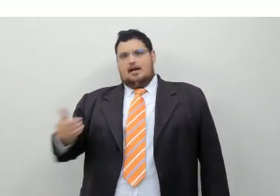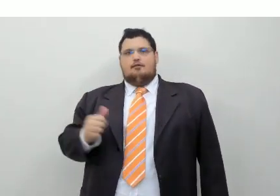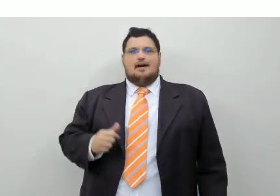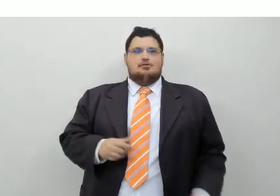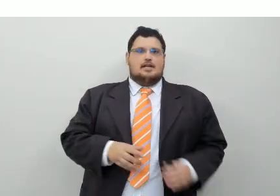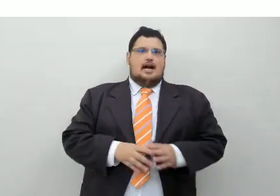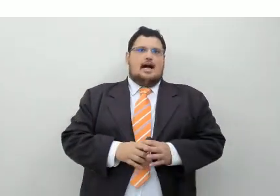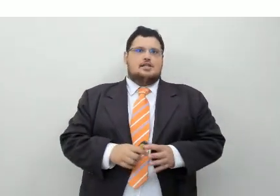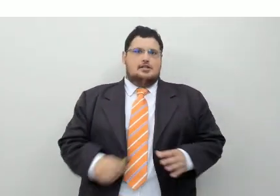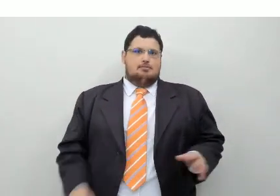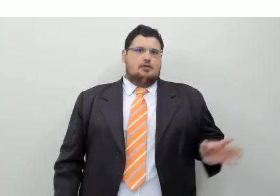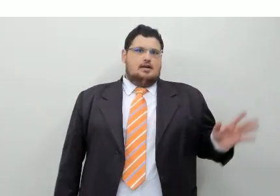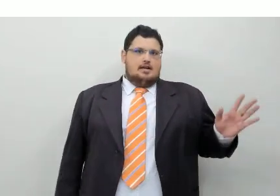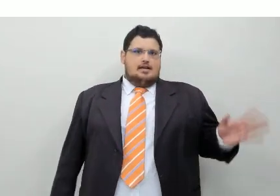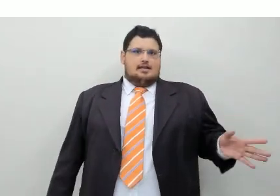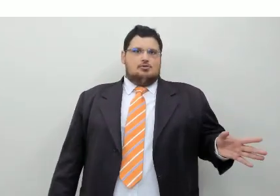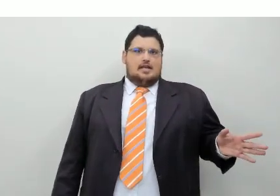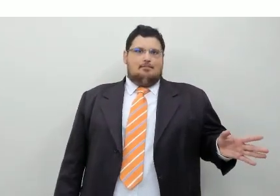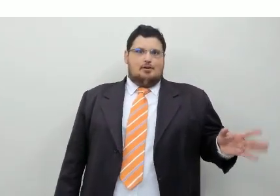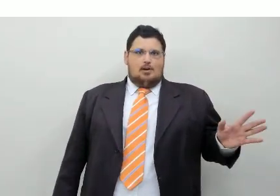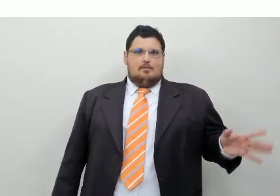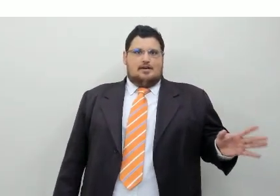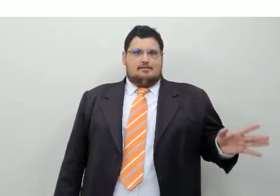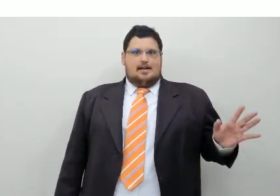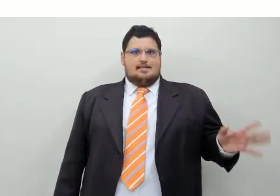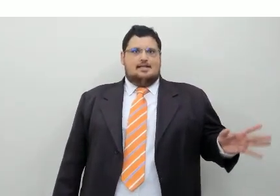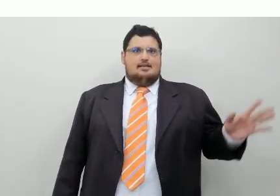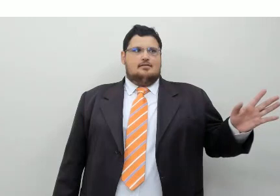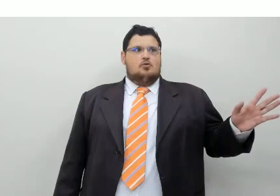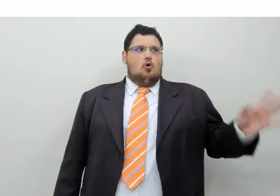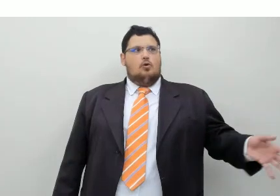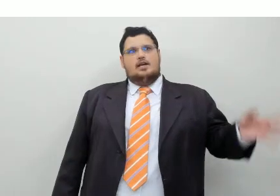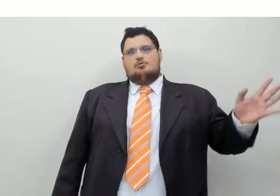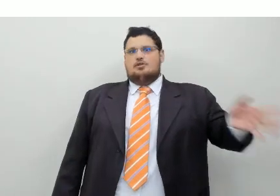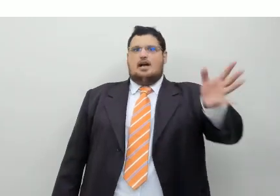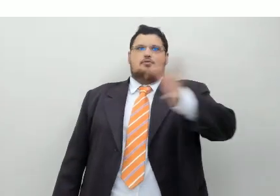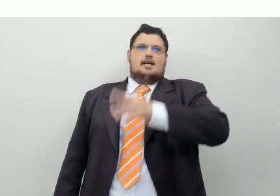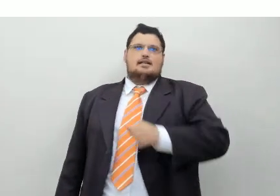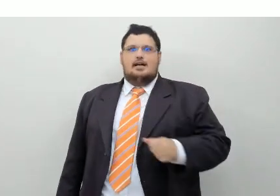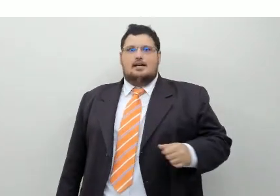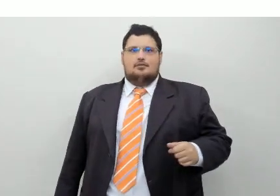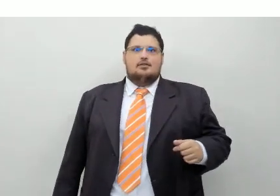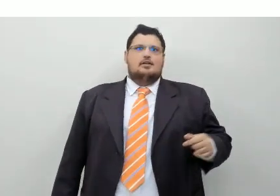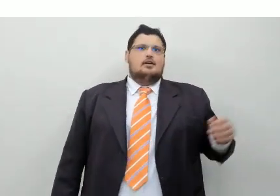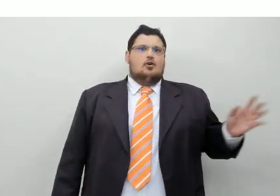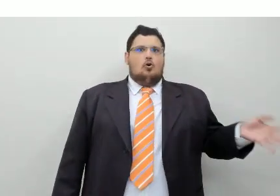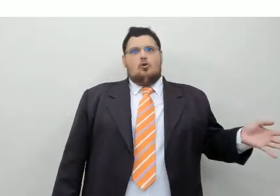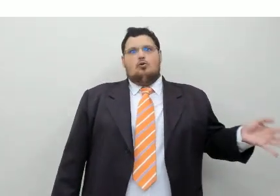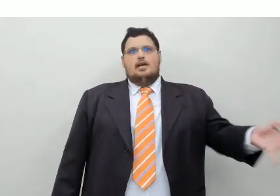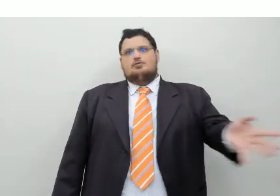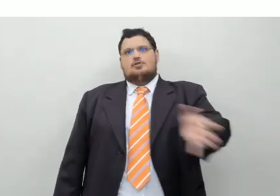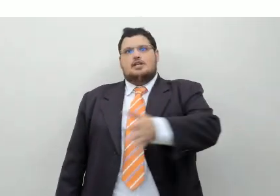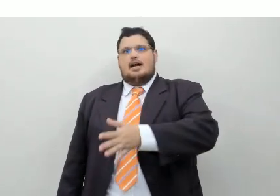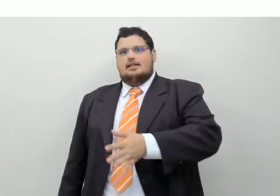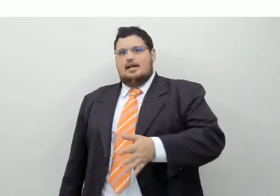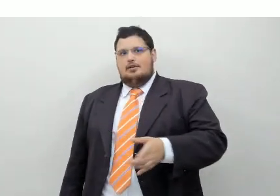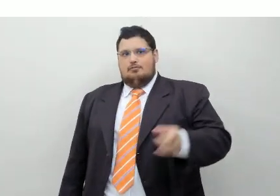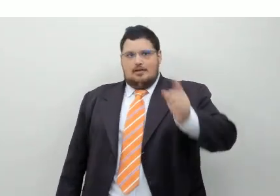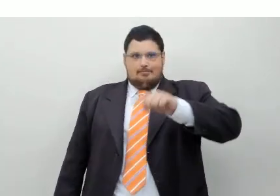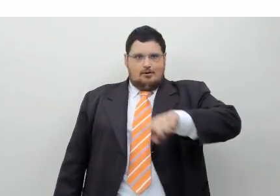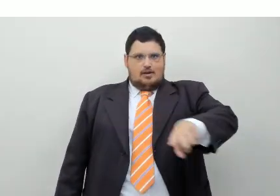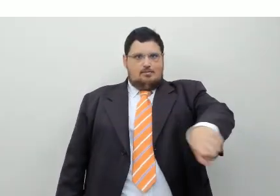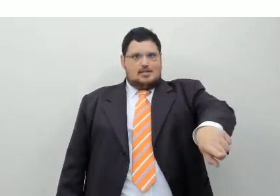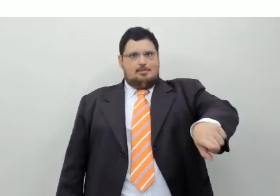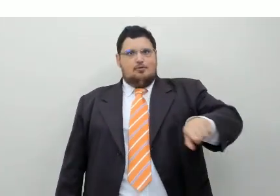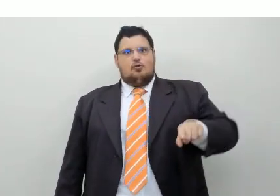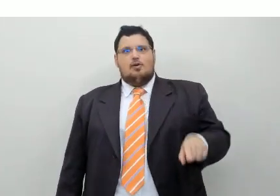sem o qual, né, o fato será atípico. Então, sempre que o crime falar assim, com o risco de causar dano, ou com risco de gerar dano, é